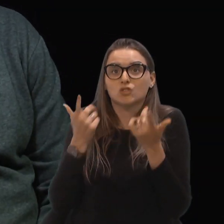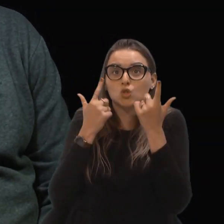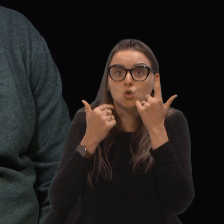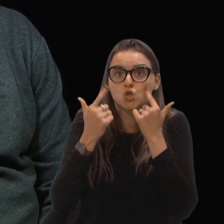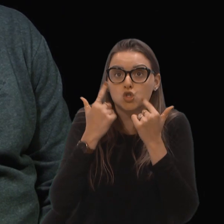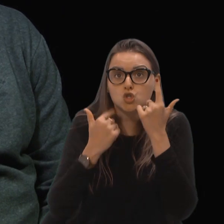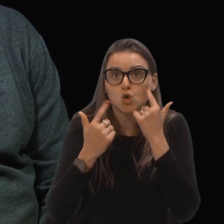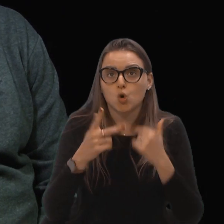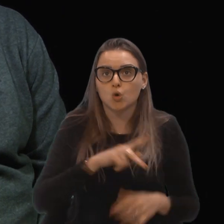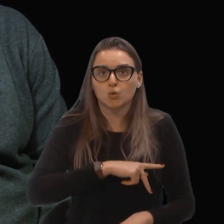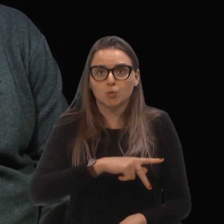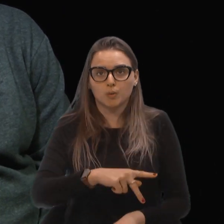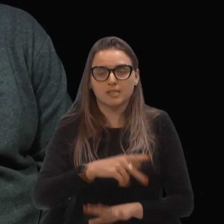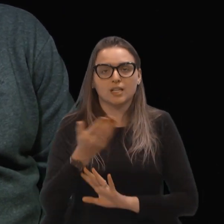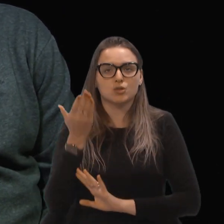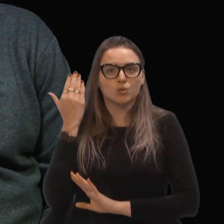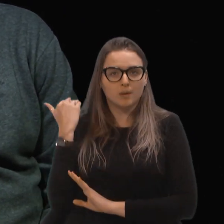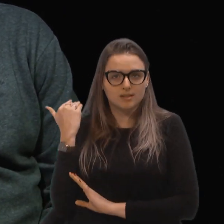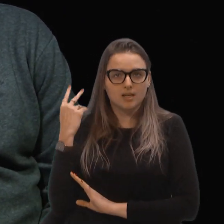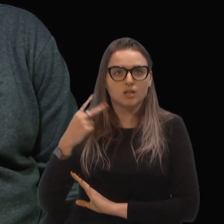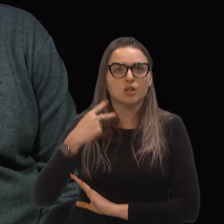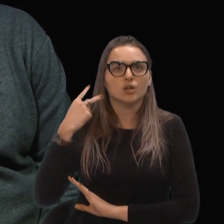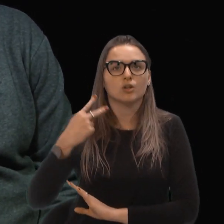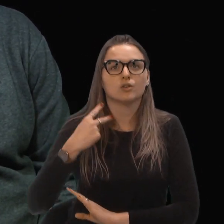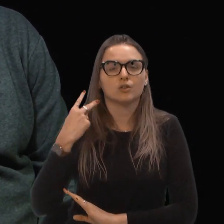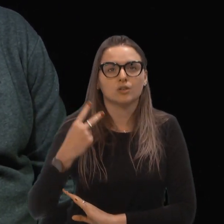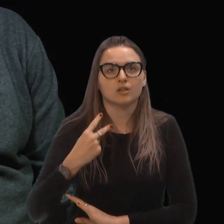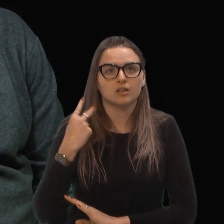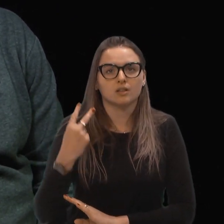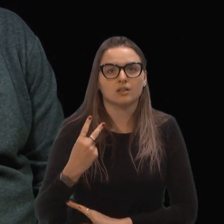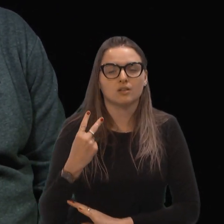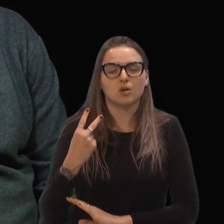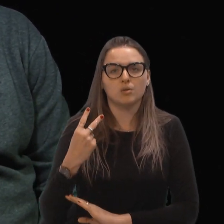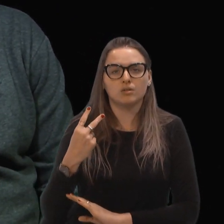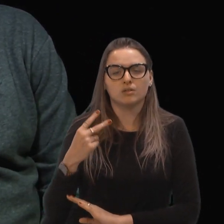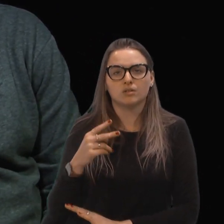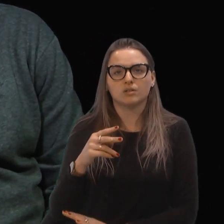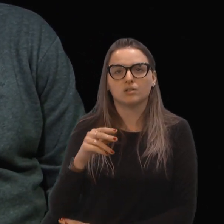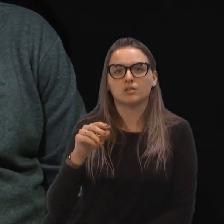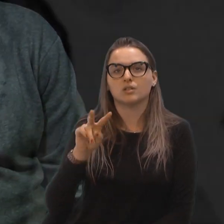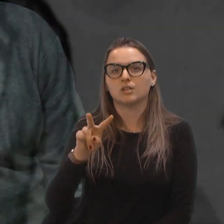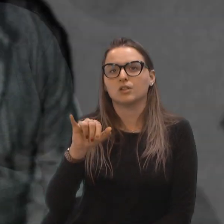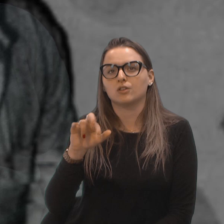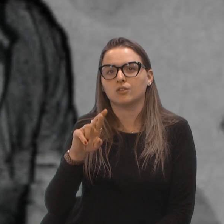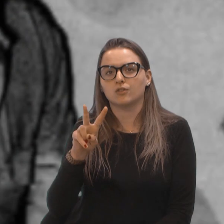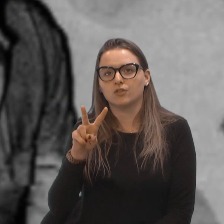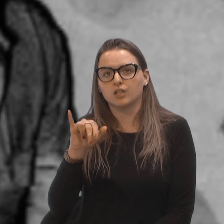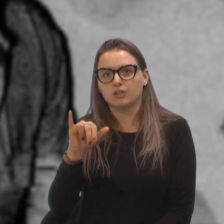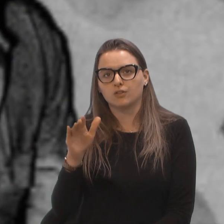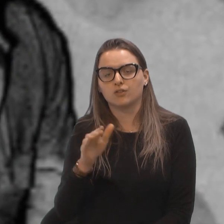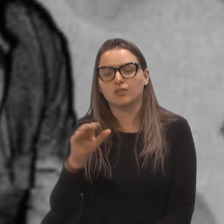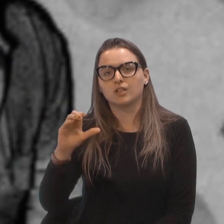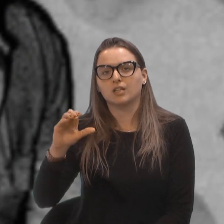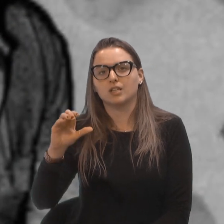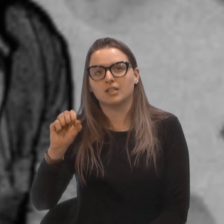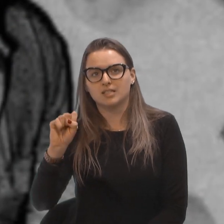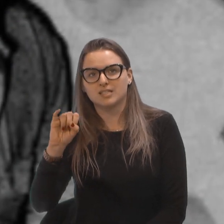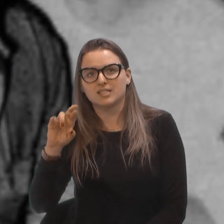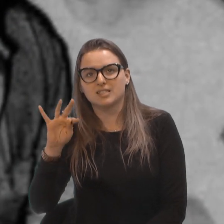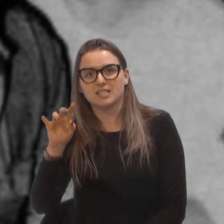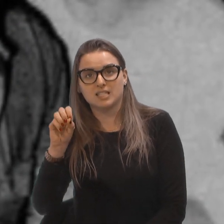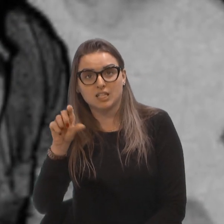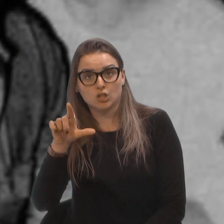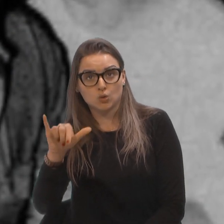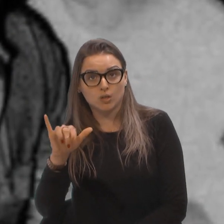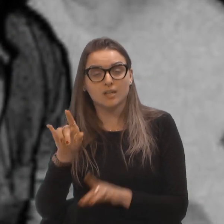choro do presidente à época, o vereador Vivir Sirtoli, que foi acudido por